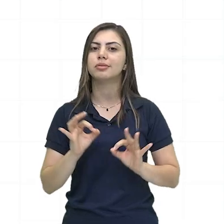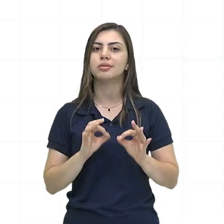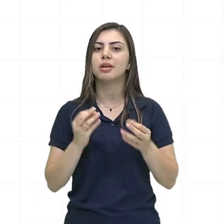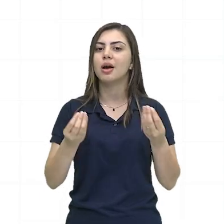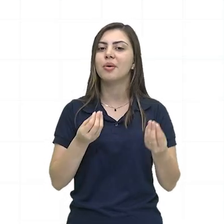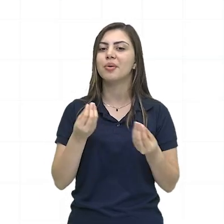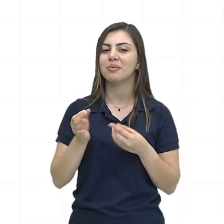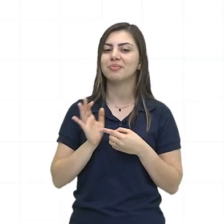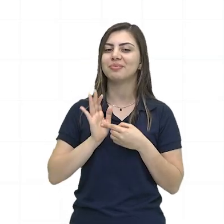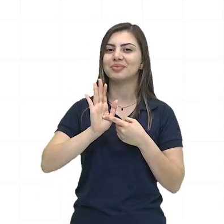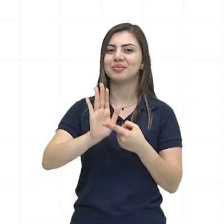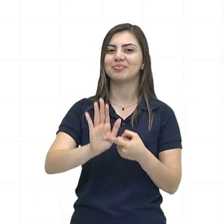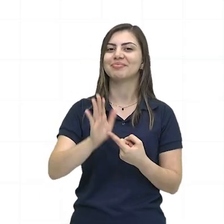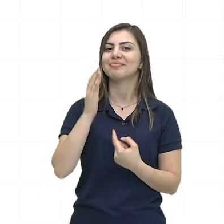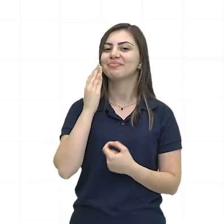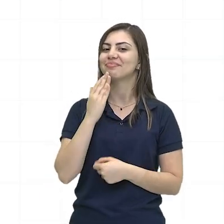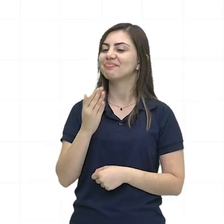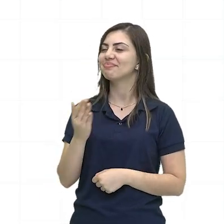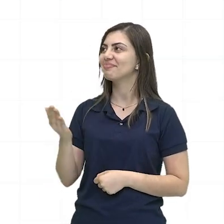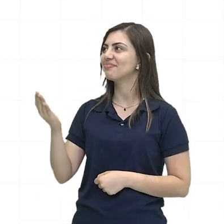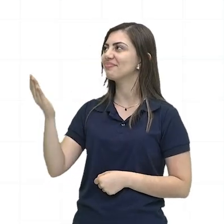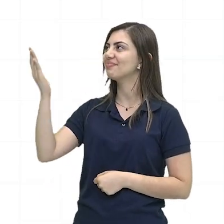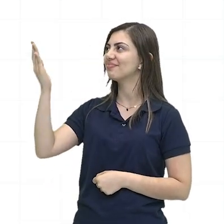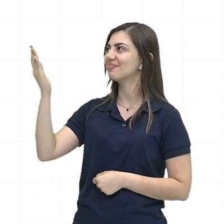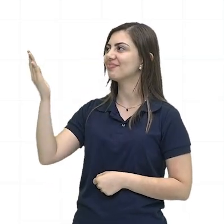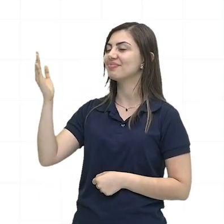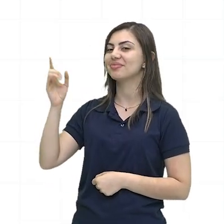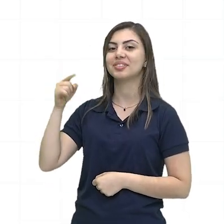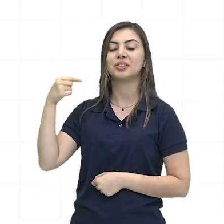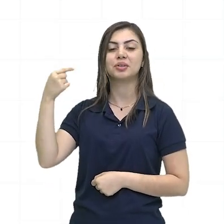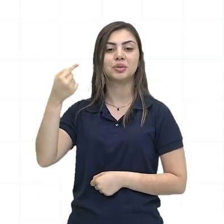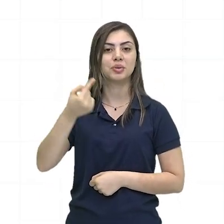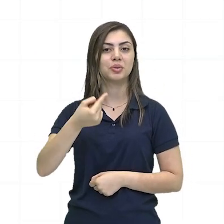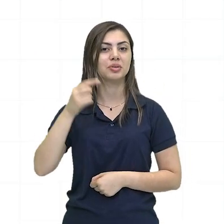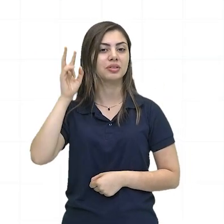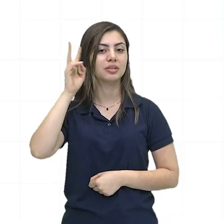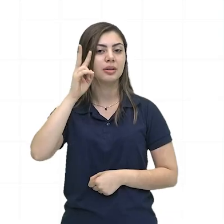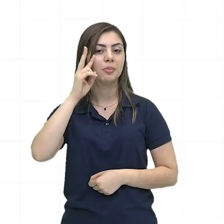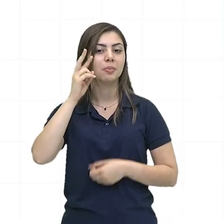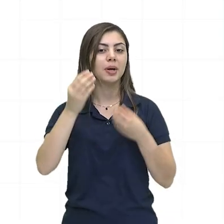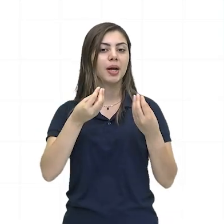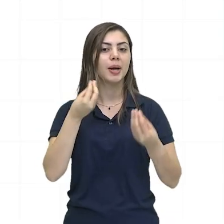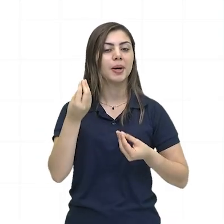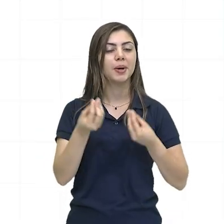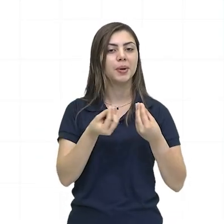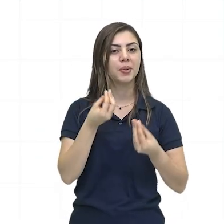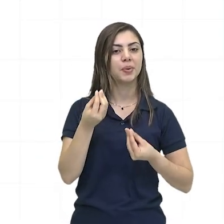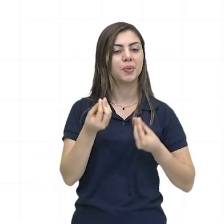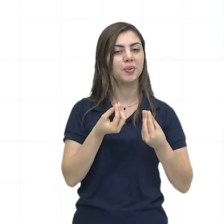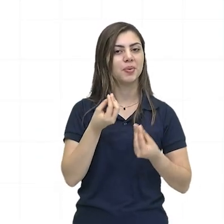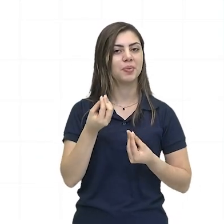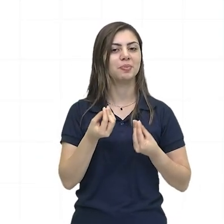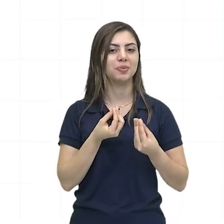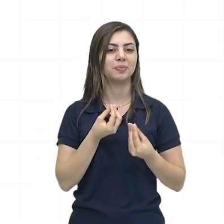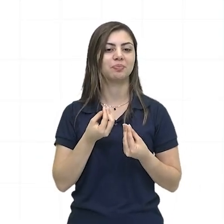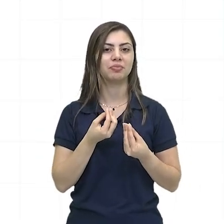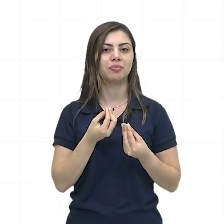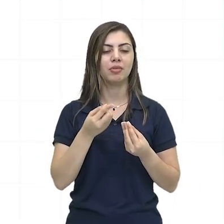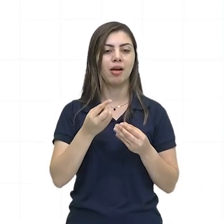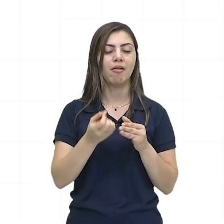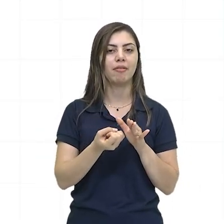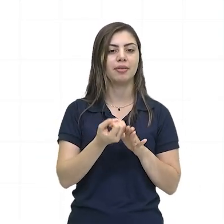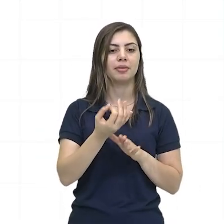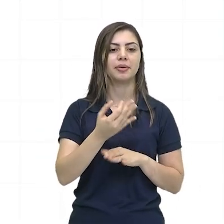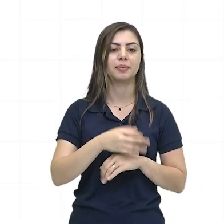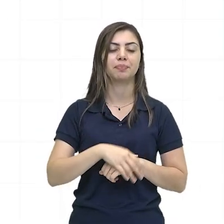organização a partir desse esqueminha aí que eu trouxe para vocês, para relembrar a organização até o nível de sistema,